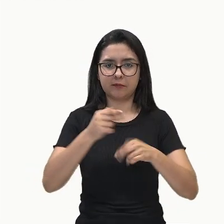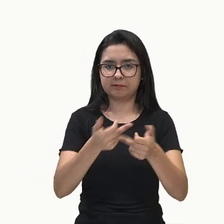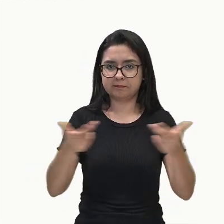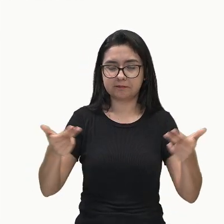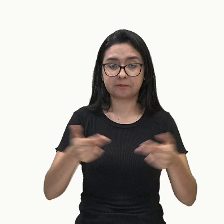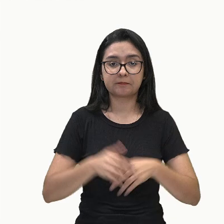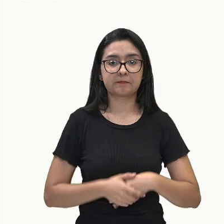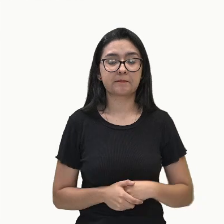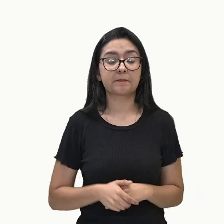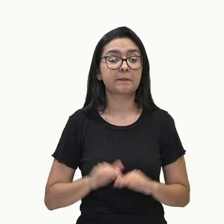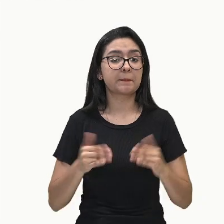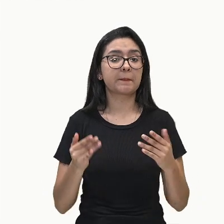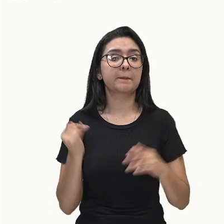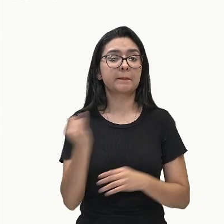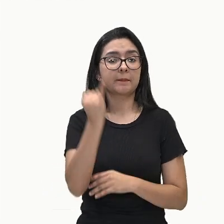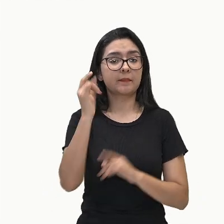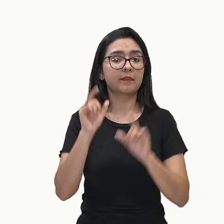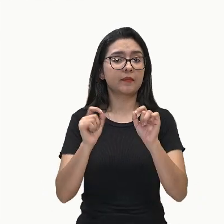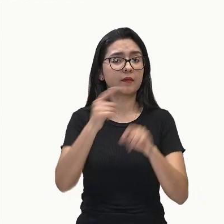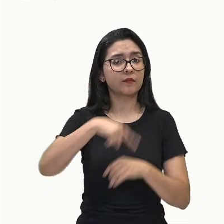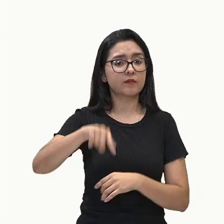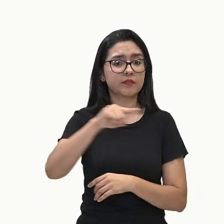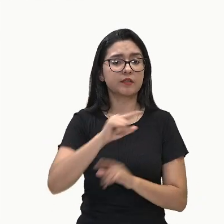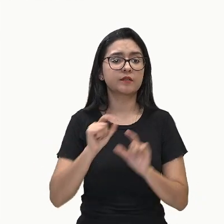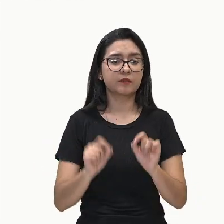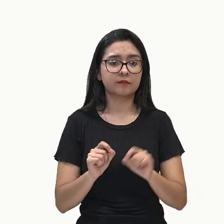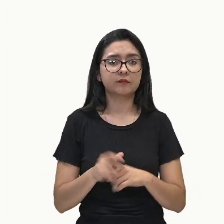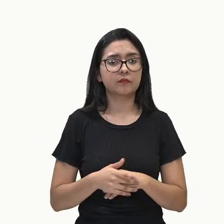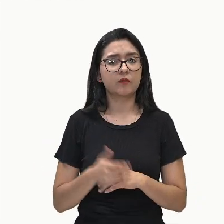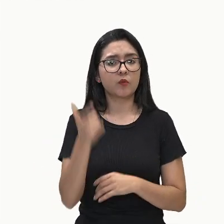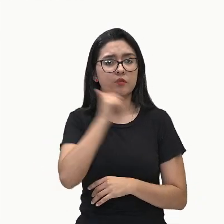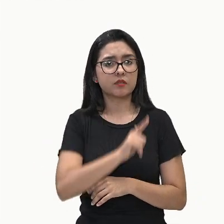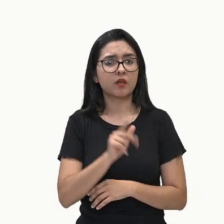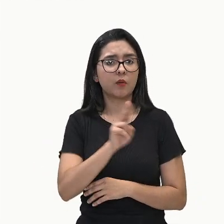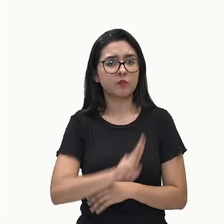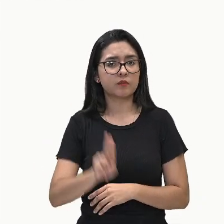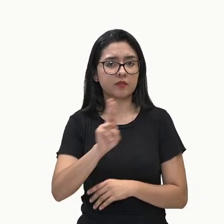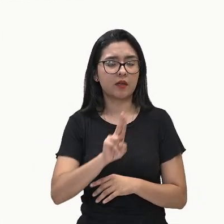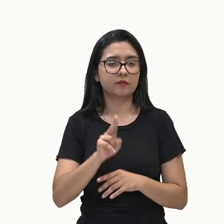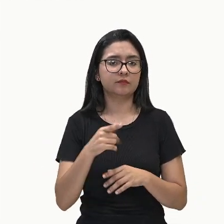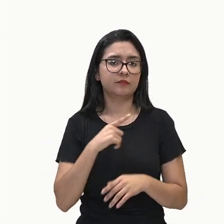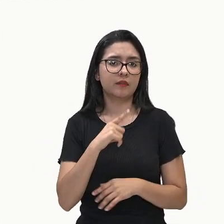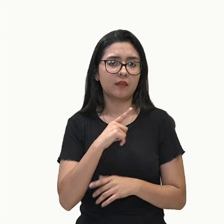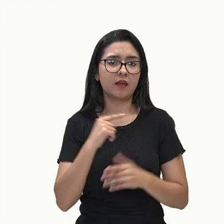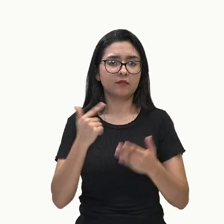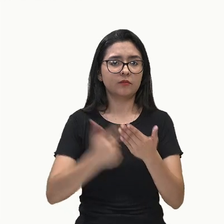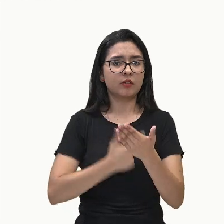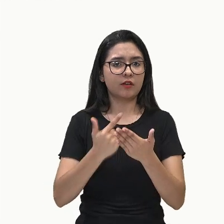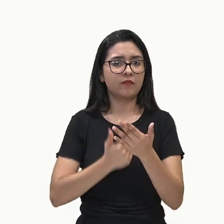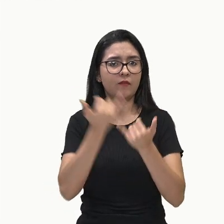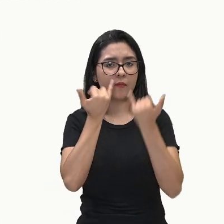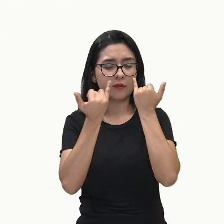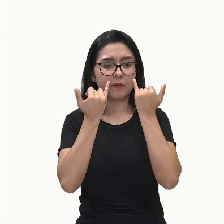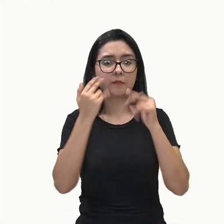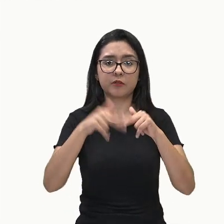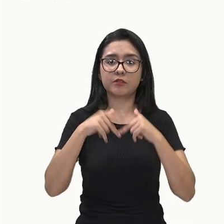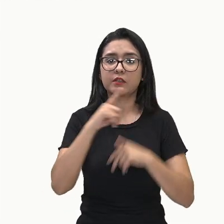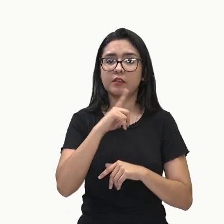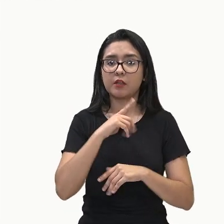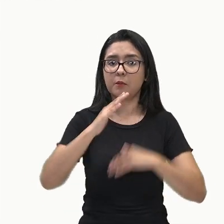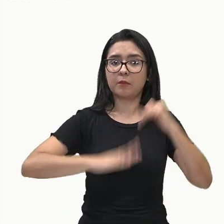É importante que vocês consigam acessar essa informação. E para isso tem um